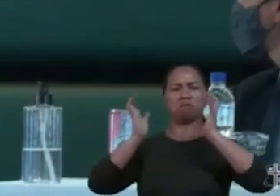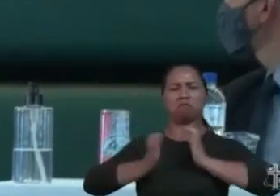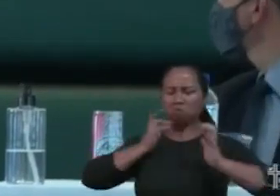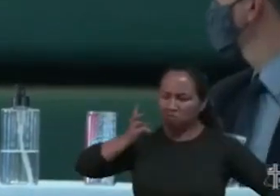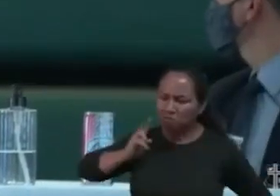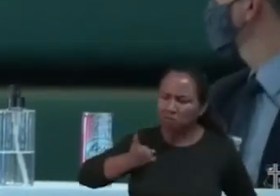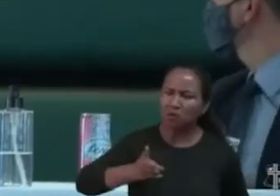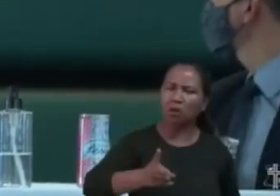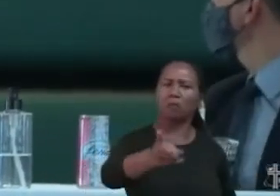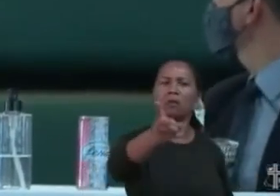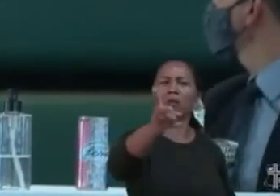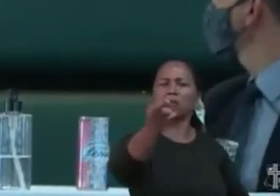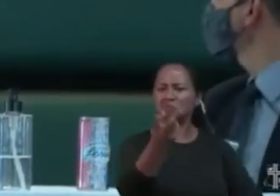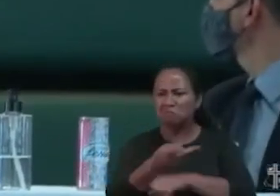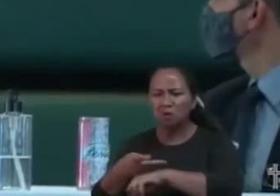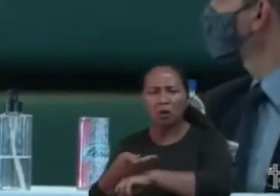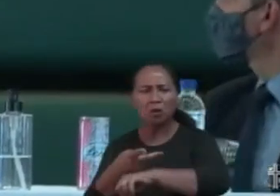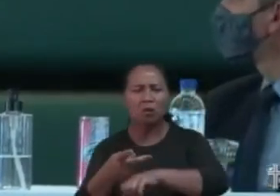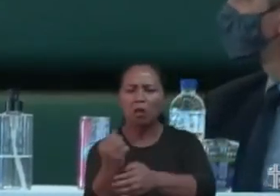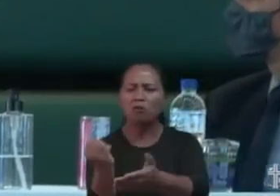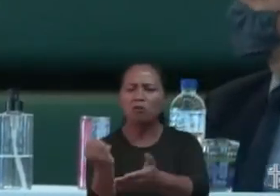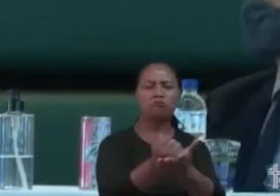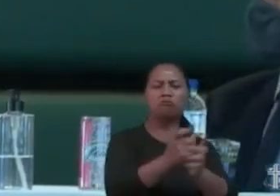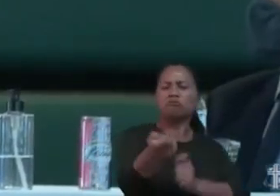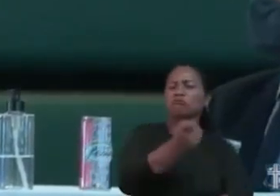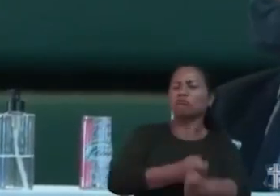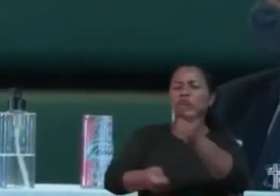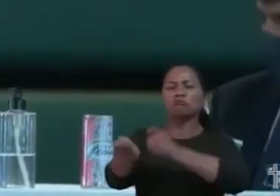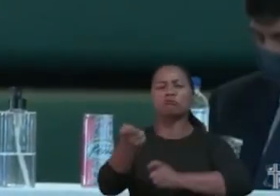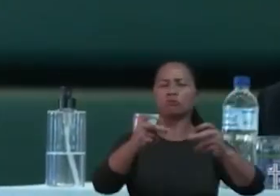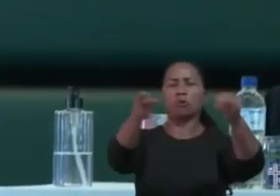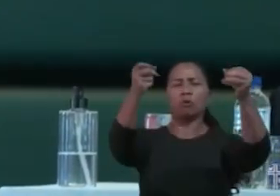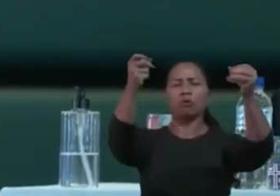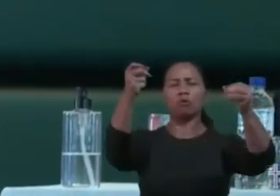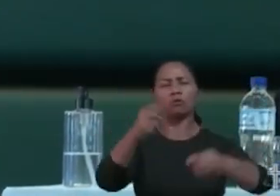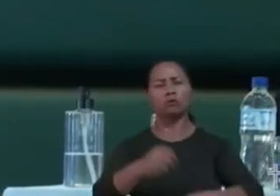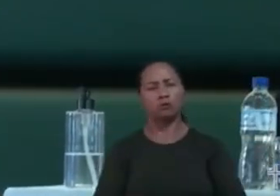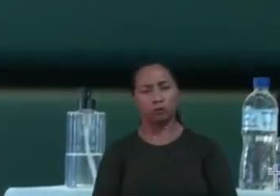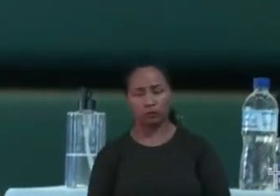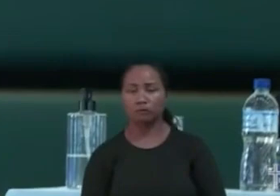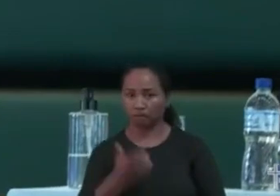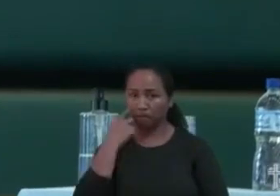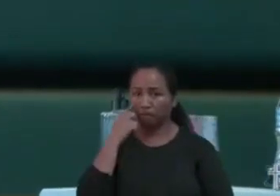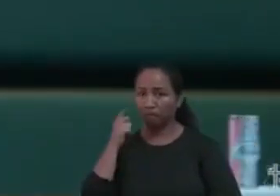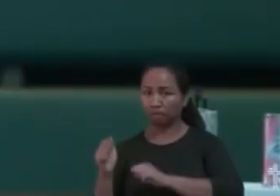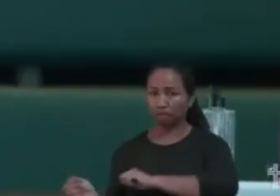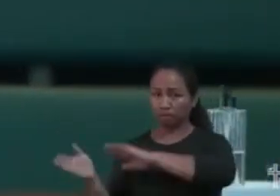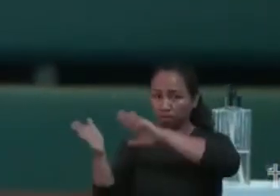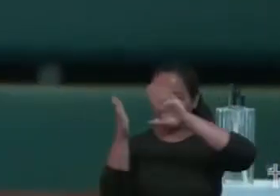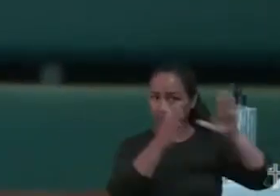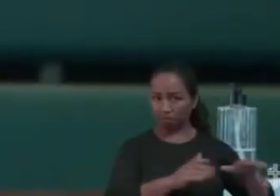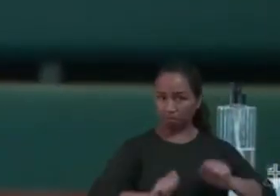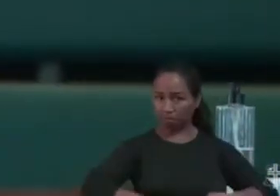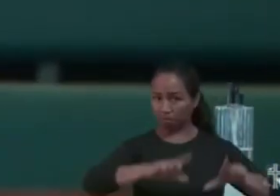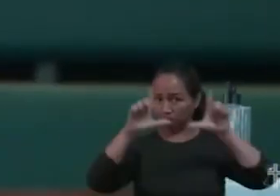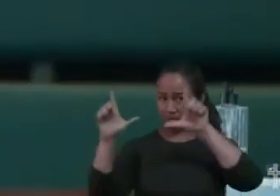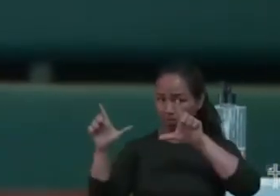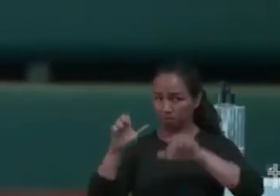Sempre foi em busca do controle absoluto de tudo e de todos. Vamos para o próximo. Mas